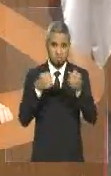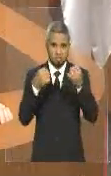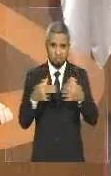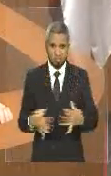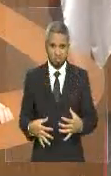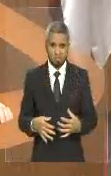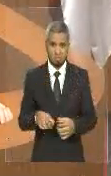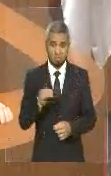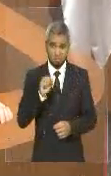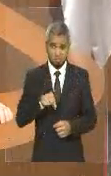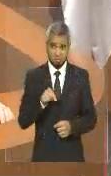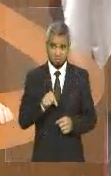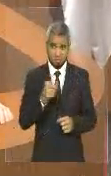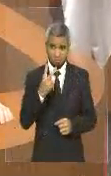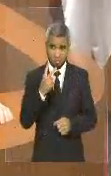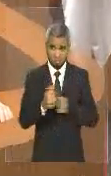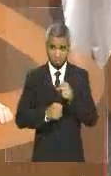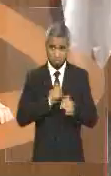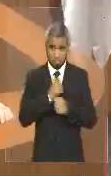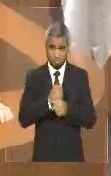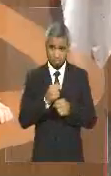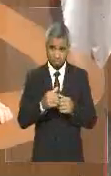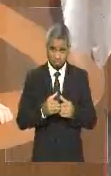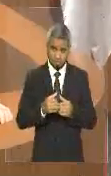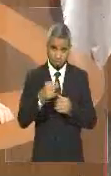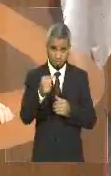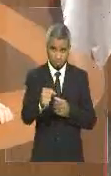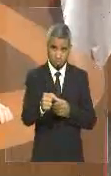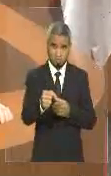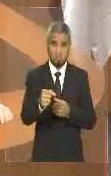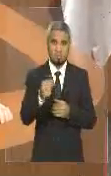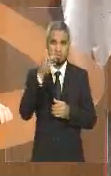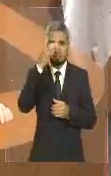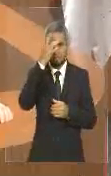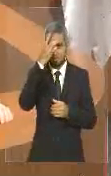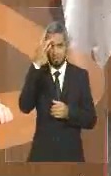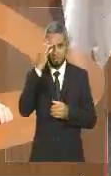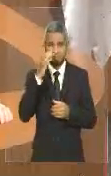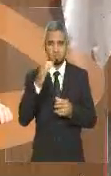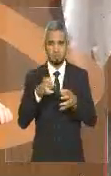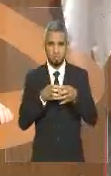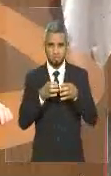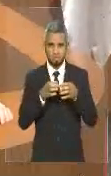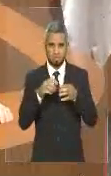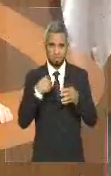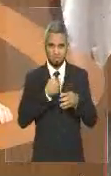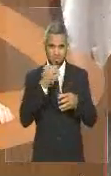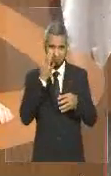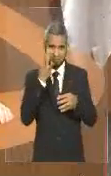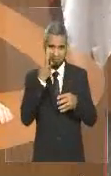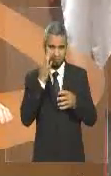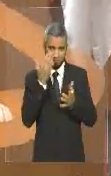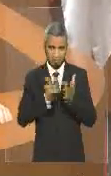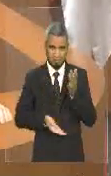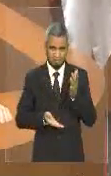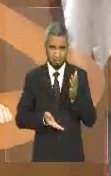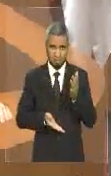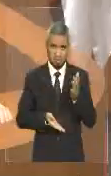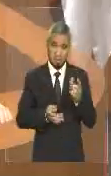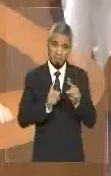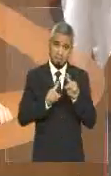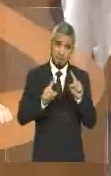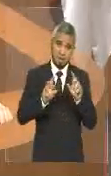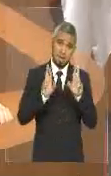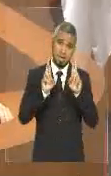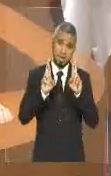a 2 anos os comunistas sairão do poder. Ainda bem que Vossa Excelência não tem uma bola de cristal e não